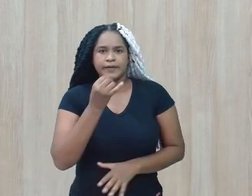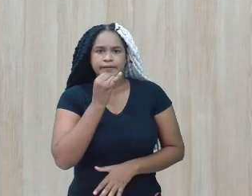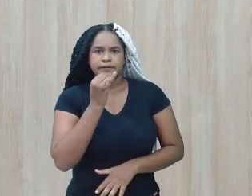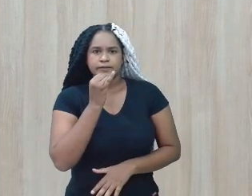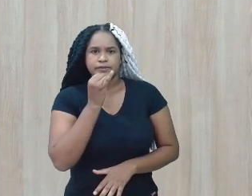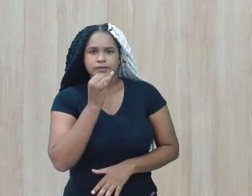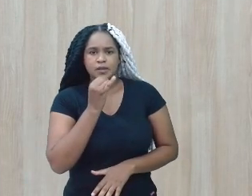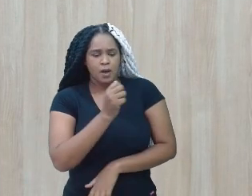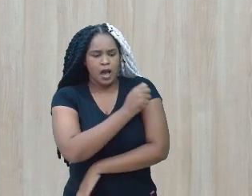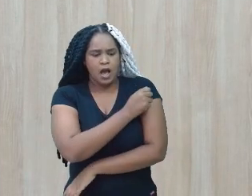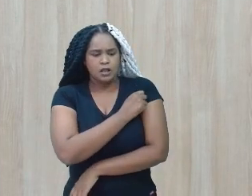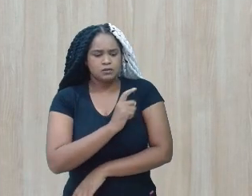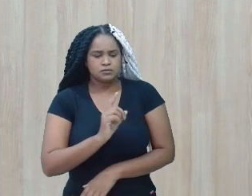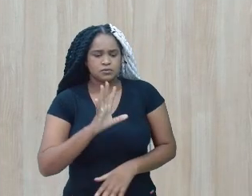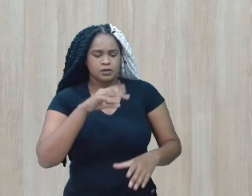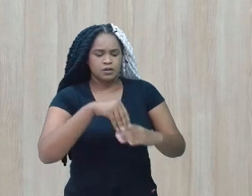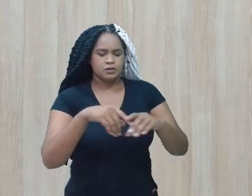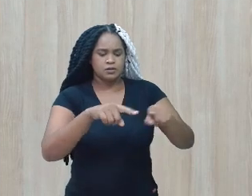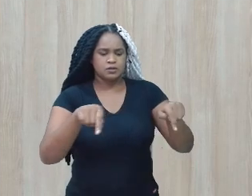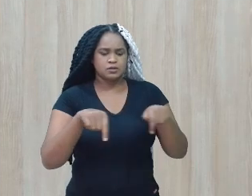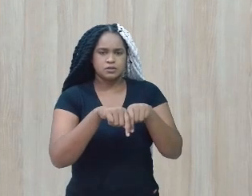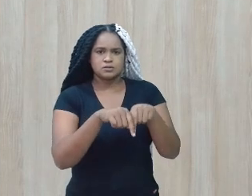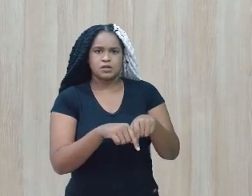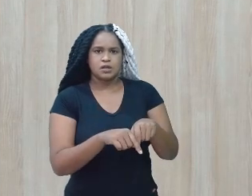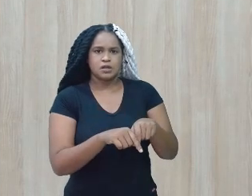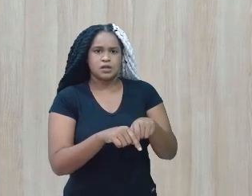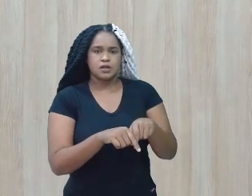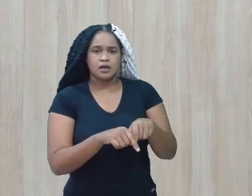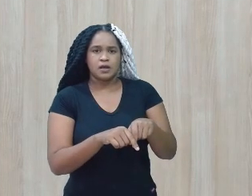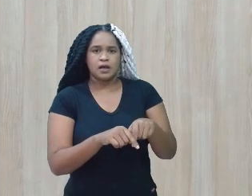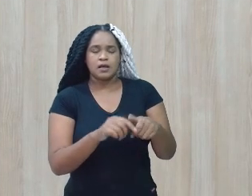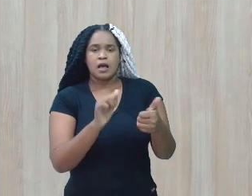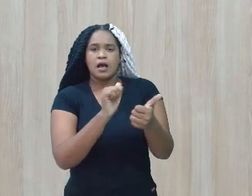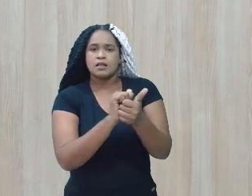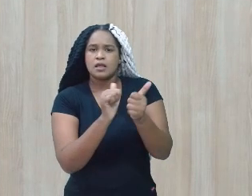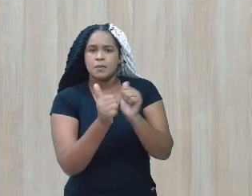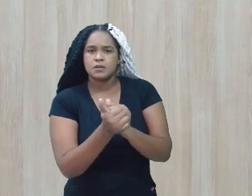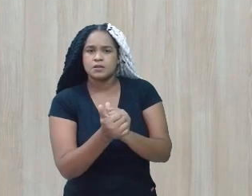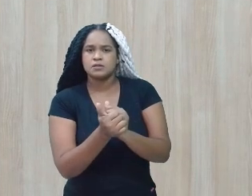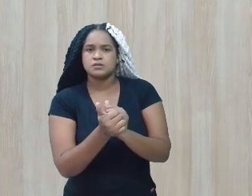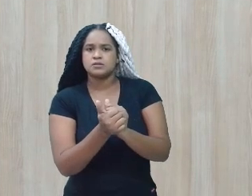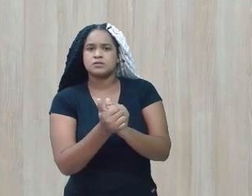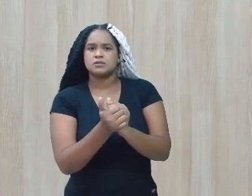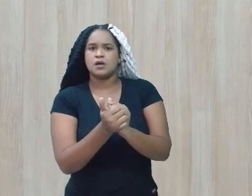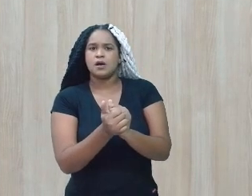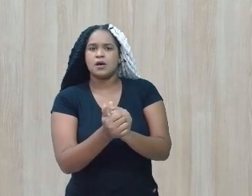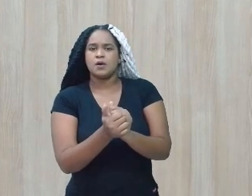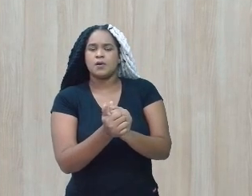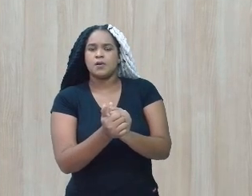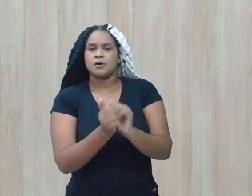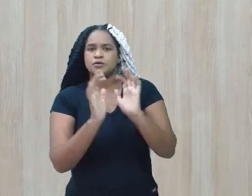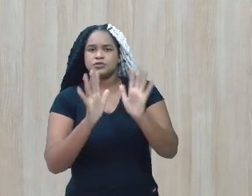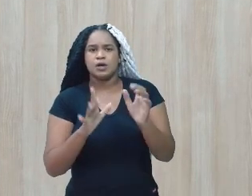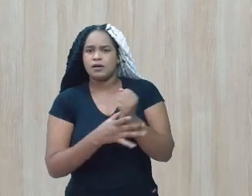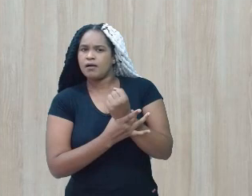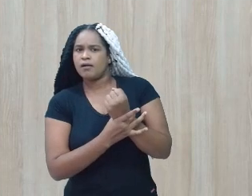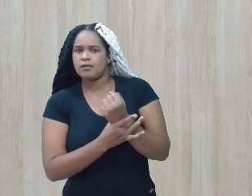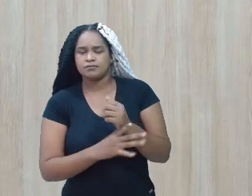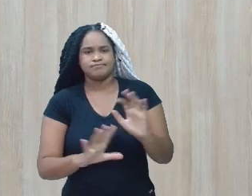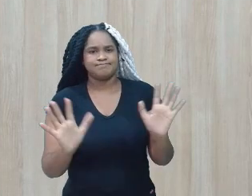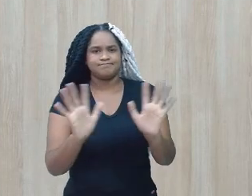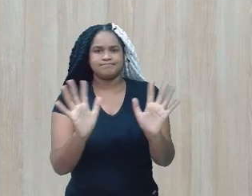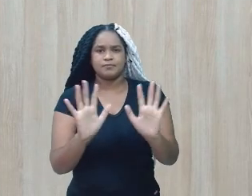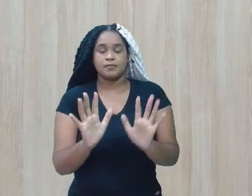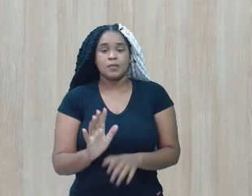estudante, colocou na sala de aula e fez uma adaptação, uma adequação e aí já garantiu tudo. Não.